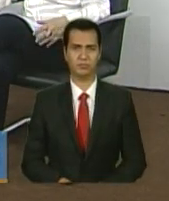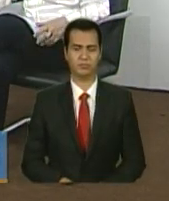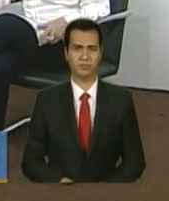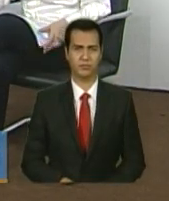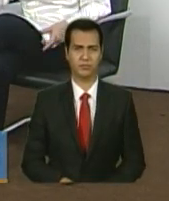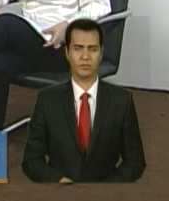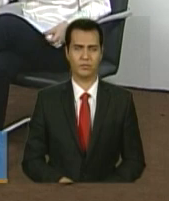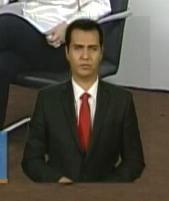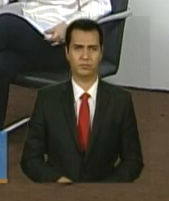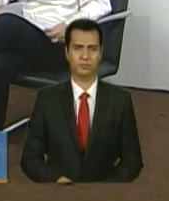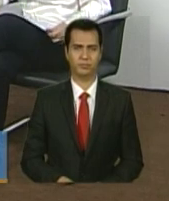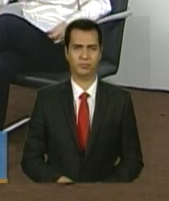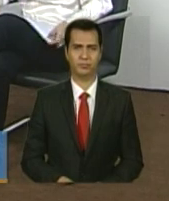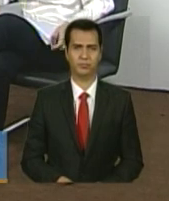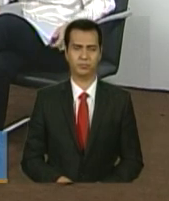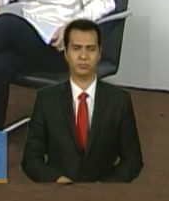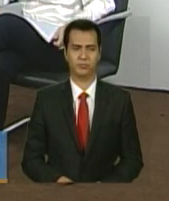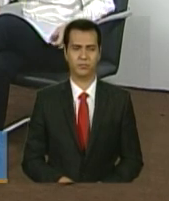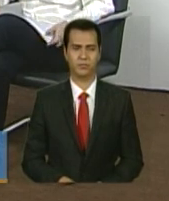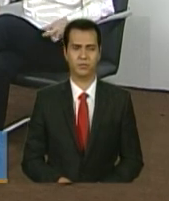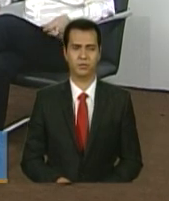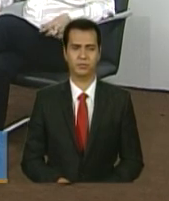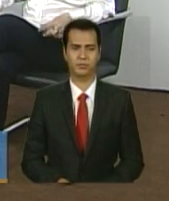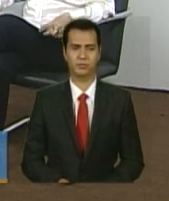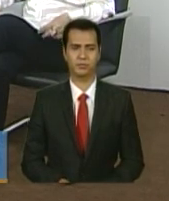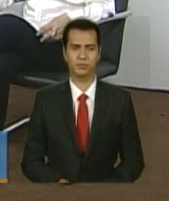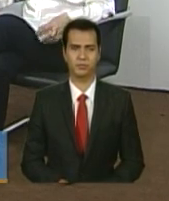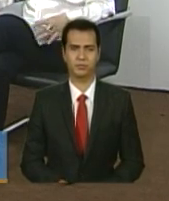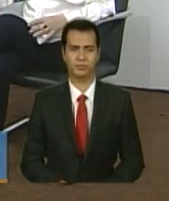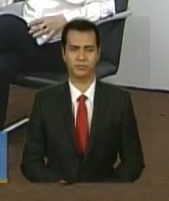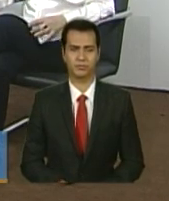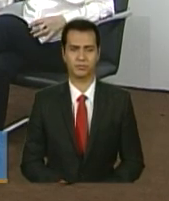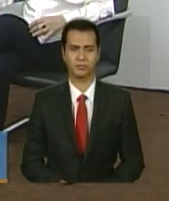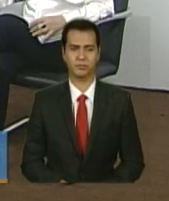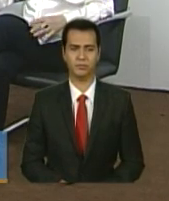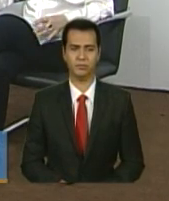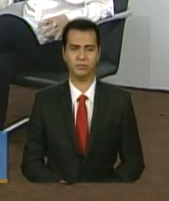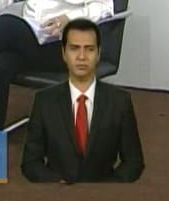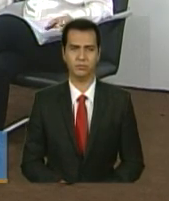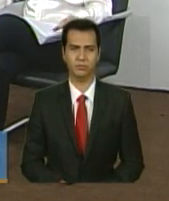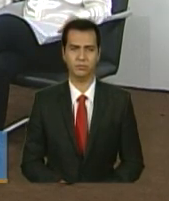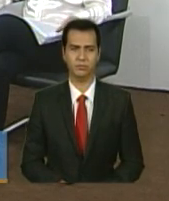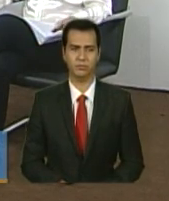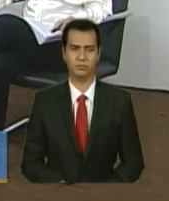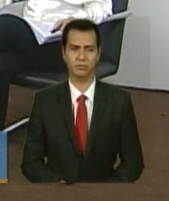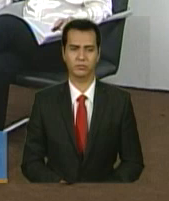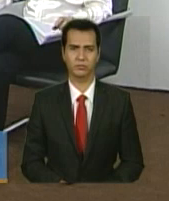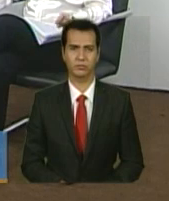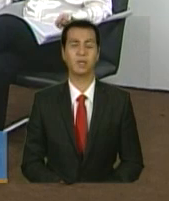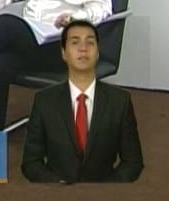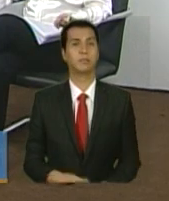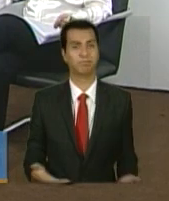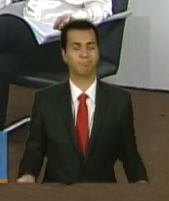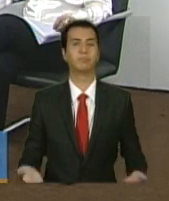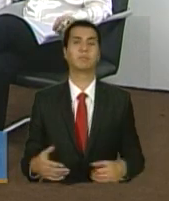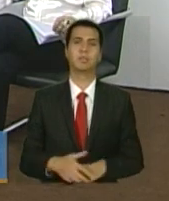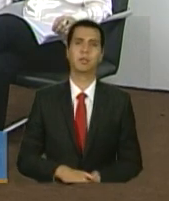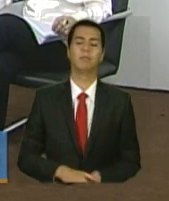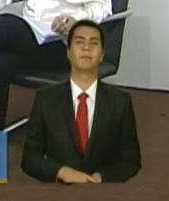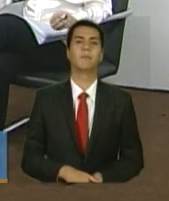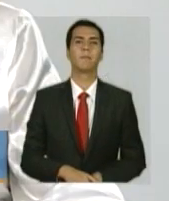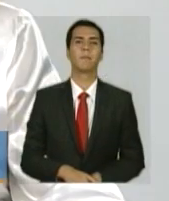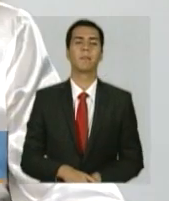Posso? Como é o Pode. nome da... Eu não guardei. Érica Regina. Érica. Érica, observe que quando nós falamos